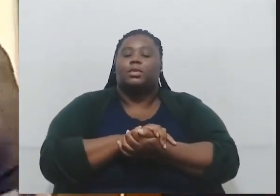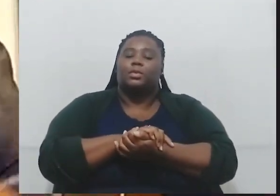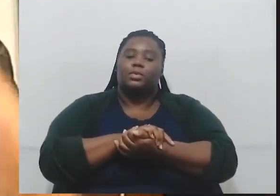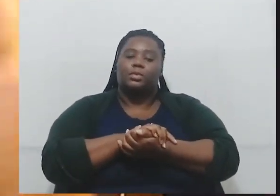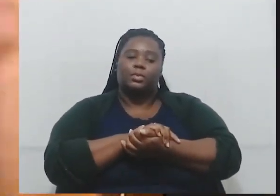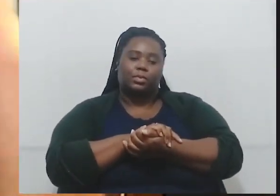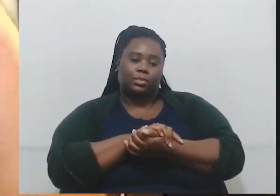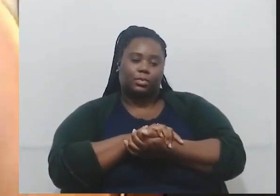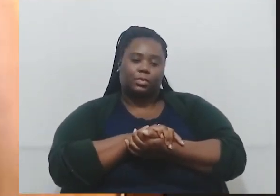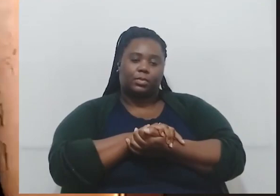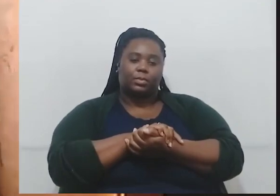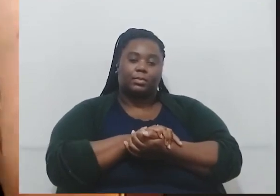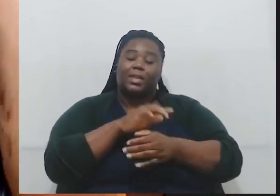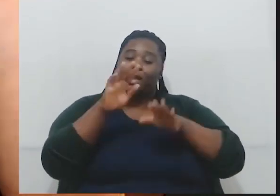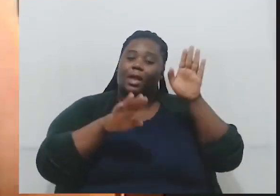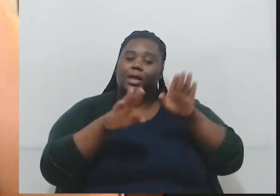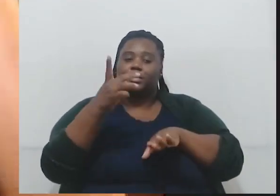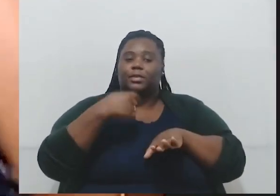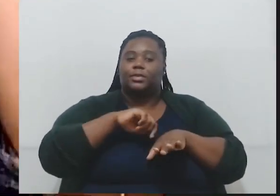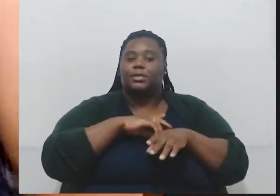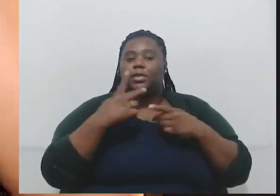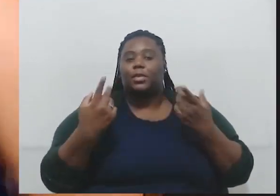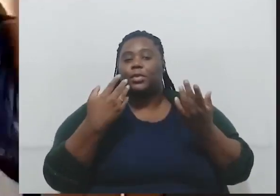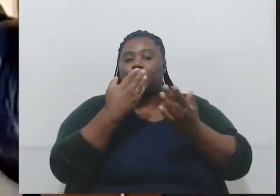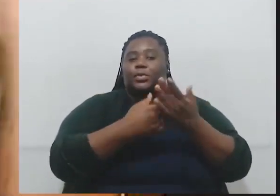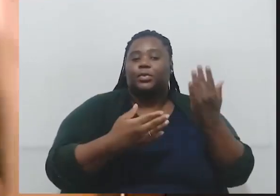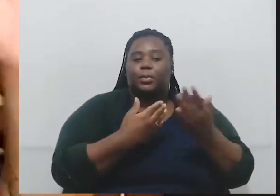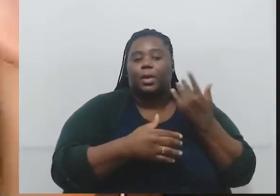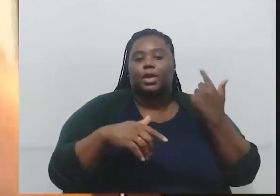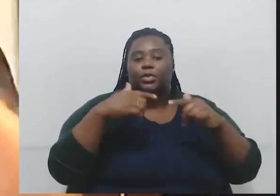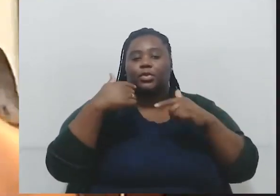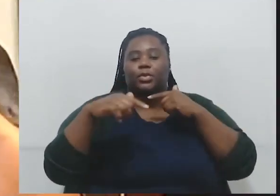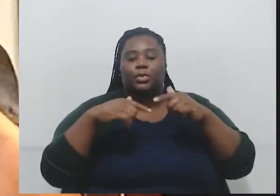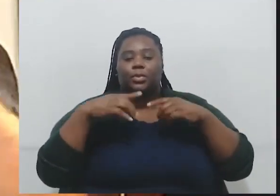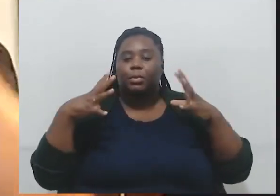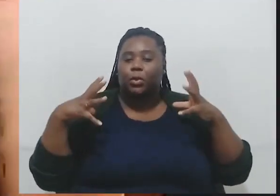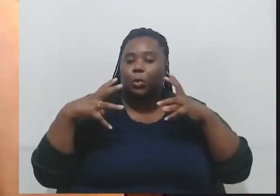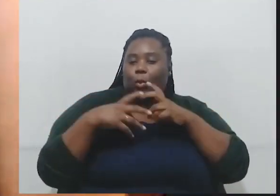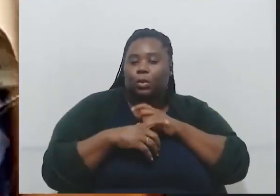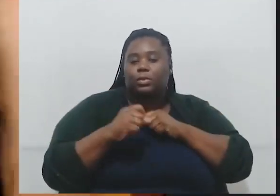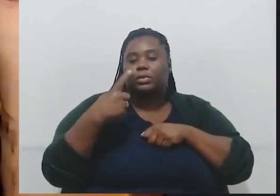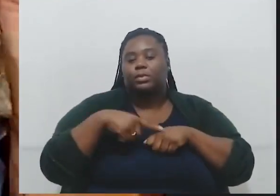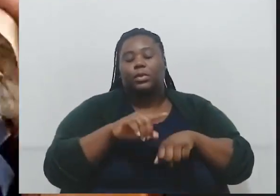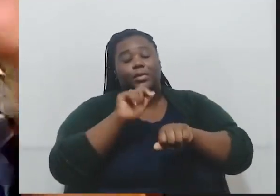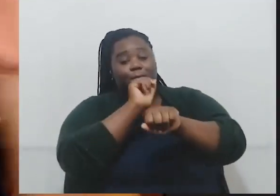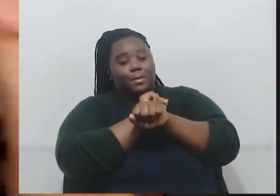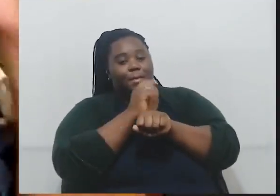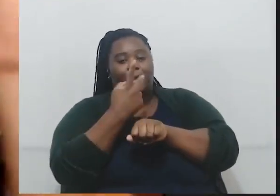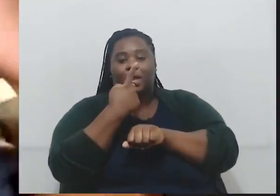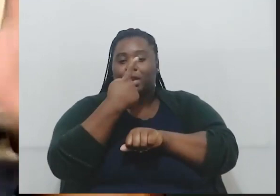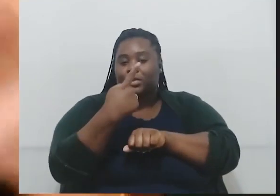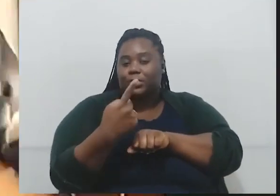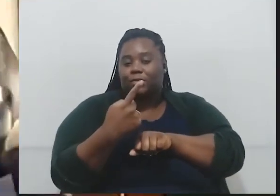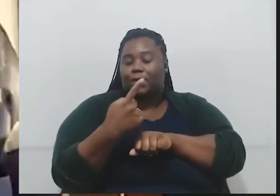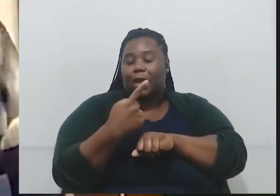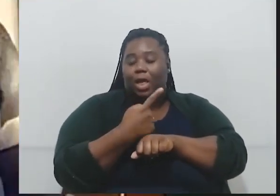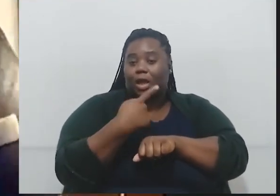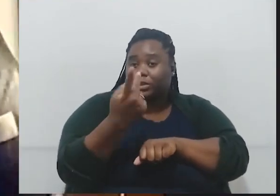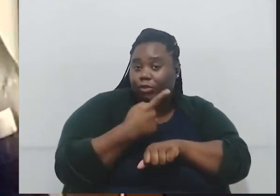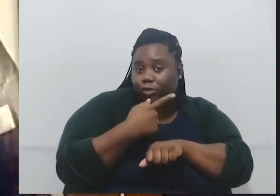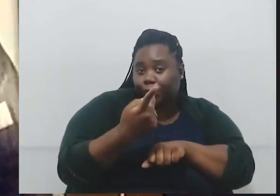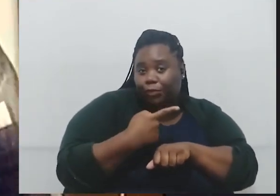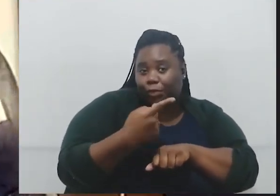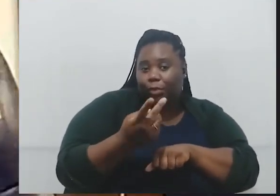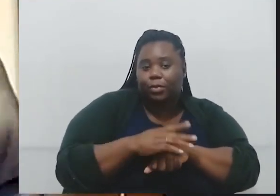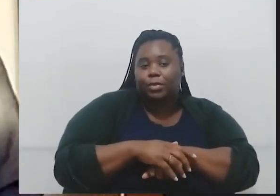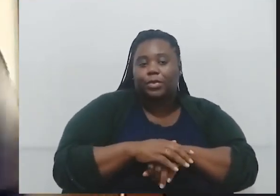por mais que às vezes a gente, naturalmente, os nossos trabalhos engulam a gente pare de falar um pouco mais intimamente de